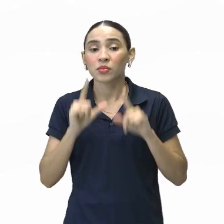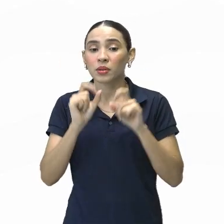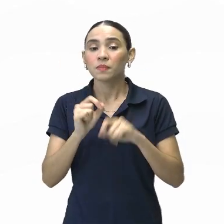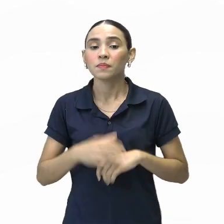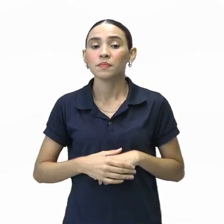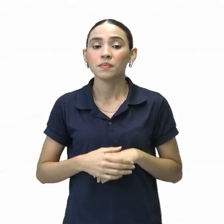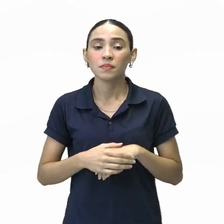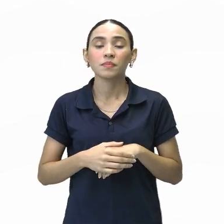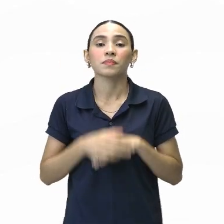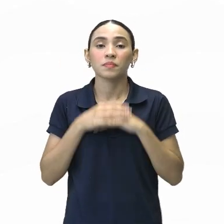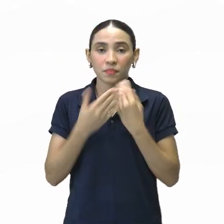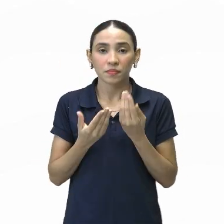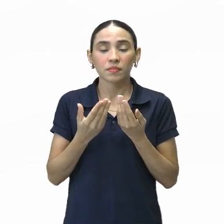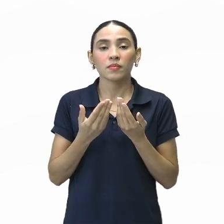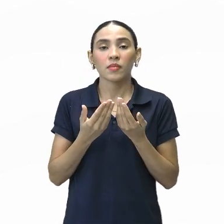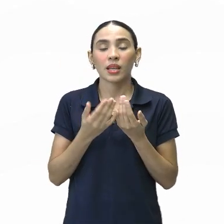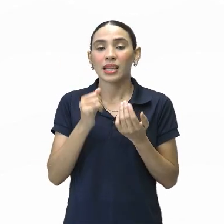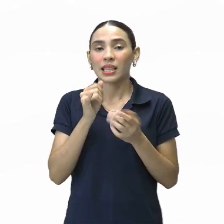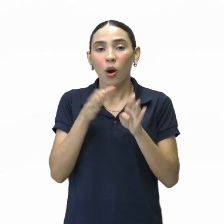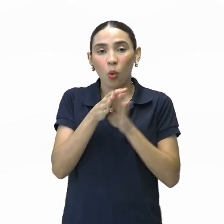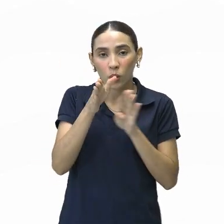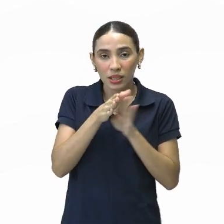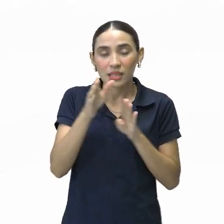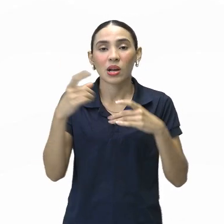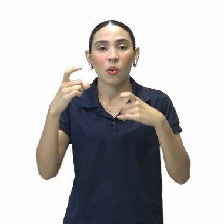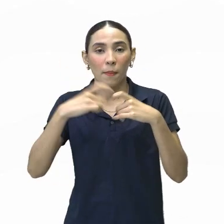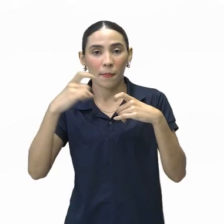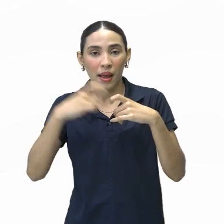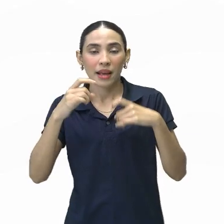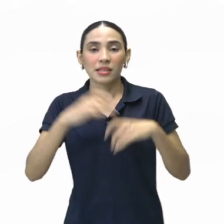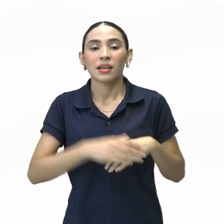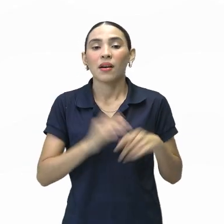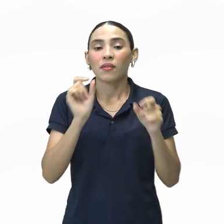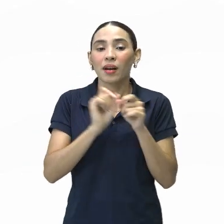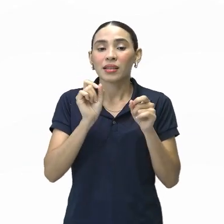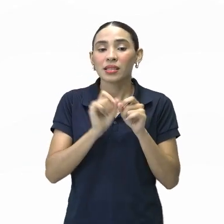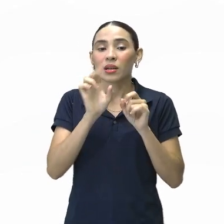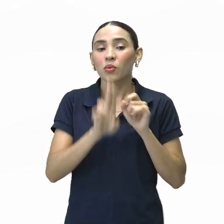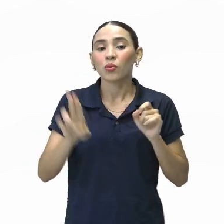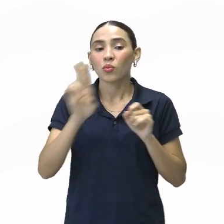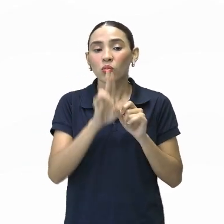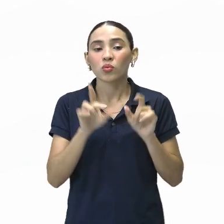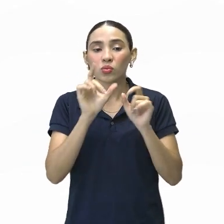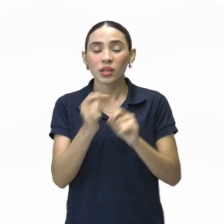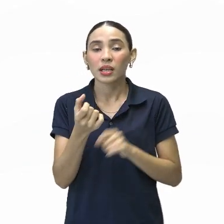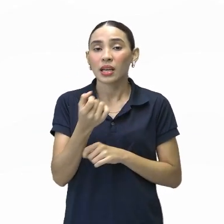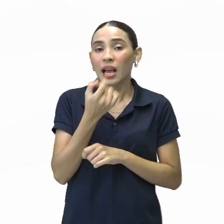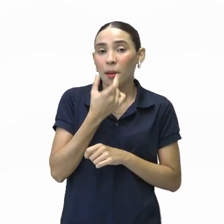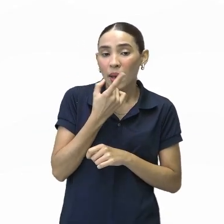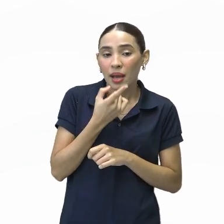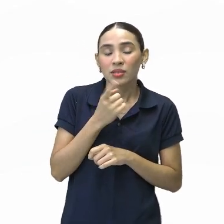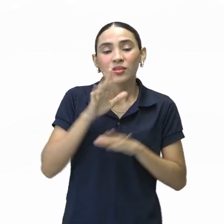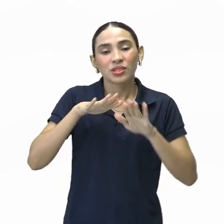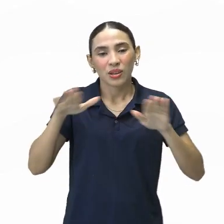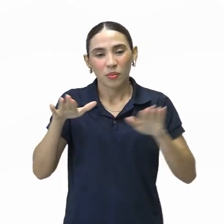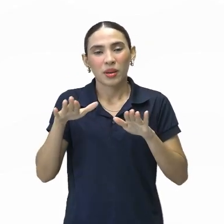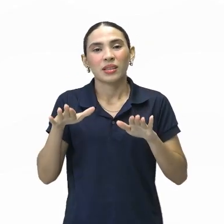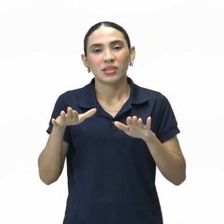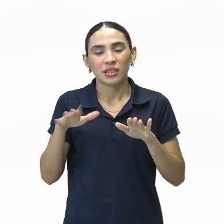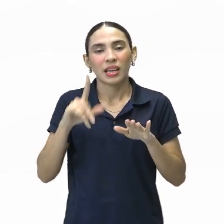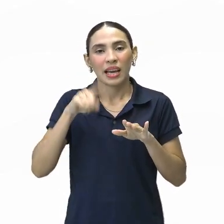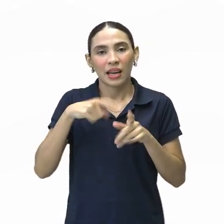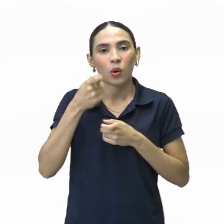né, de receber a recomendação médica para fazer o uso desse antibiótico, que geralmente ele